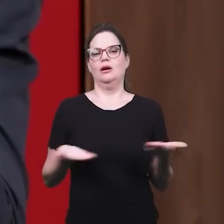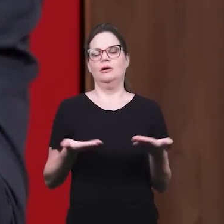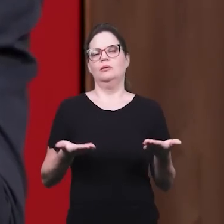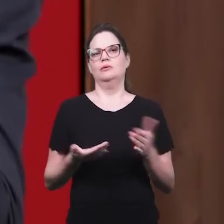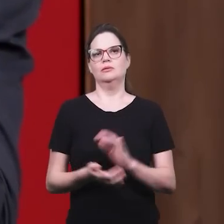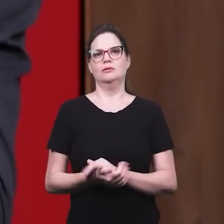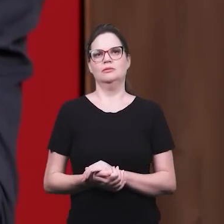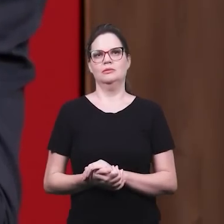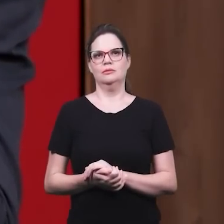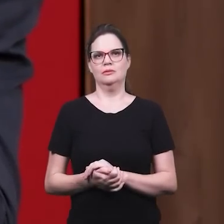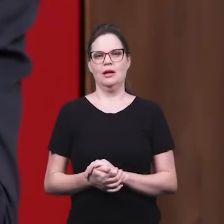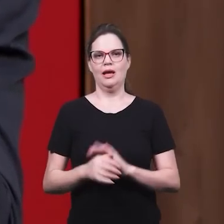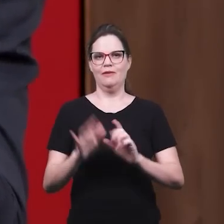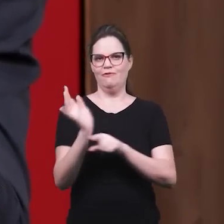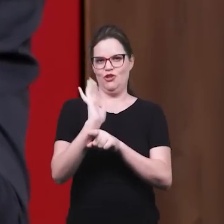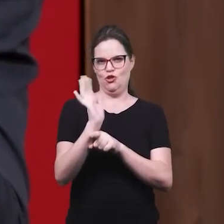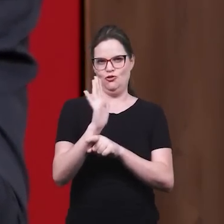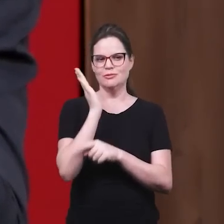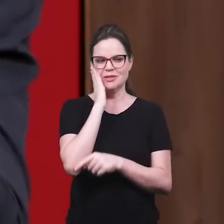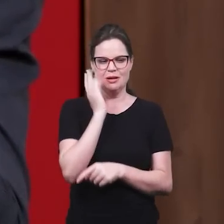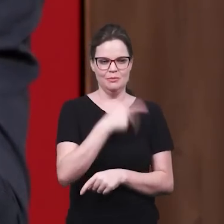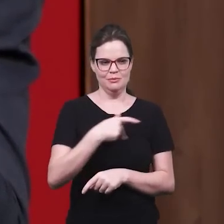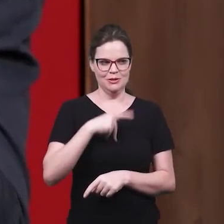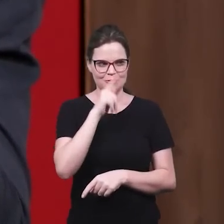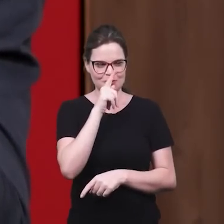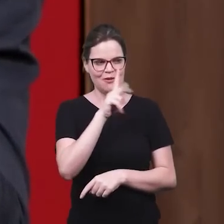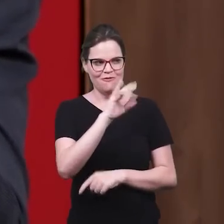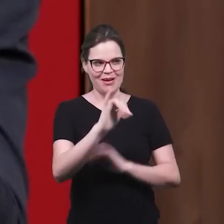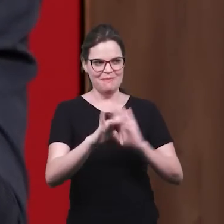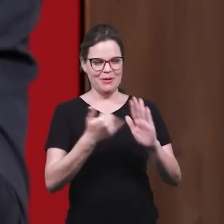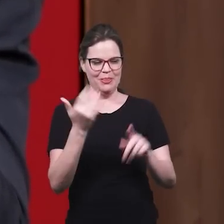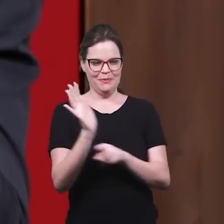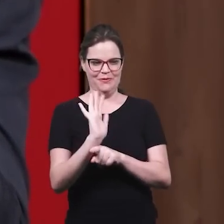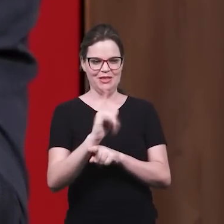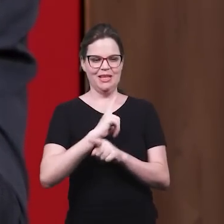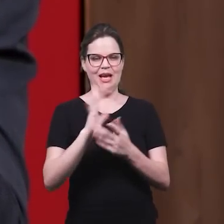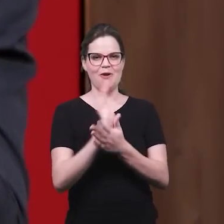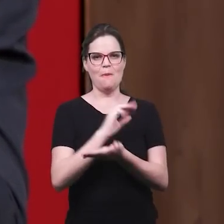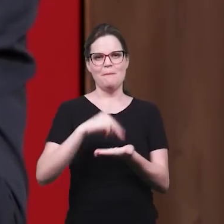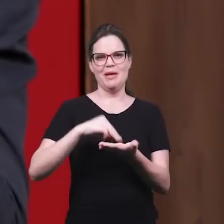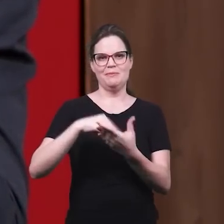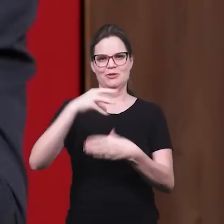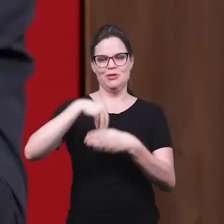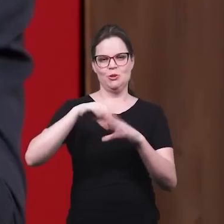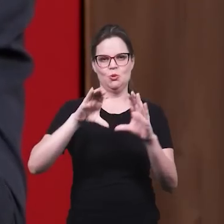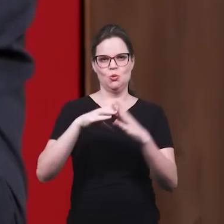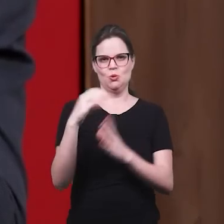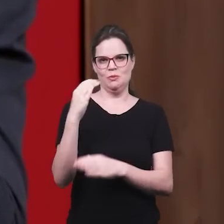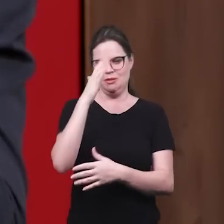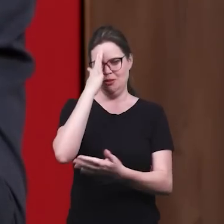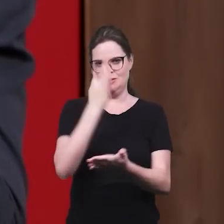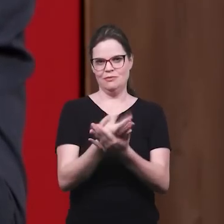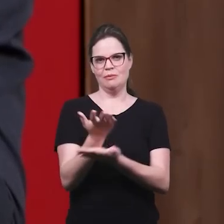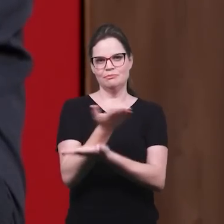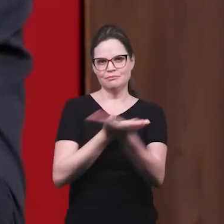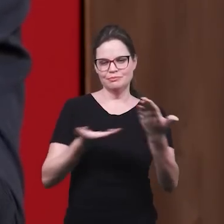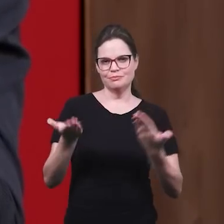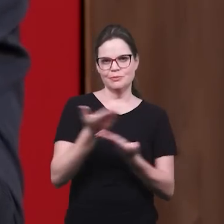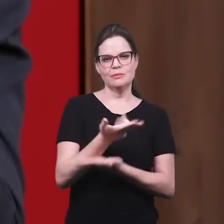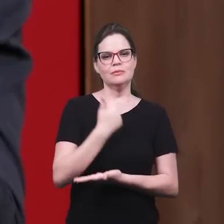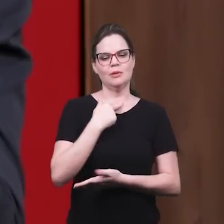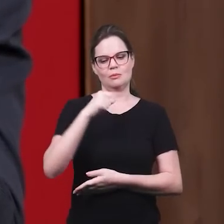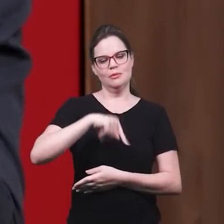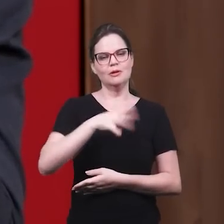uma interação de vídeo, sabe, Pastor Gilson? Então, nós temos alguns membros do grupo que participam conosco, eles não podem estar